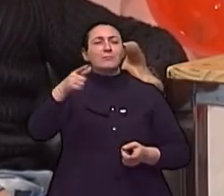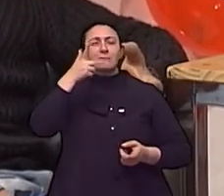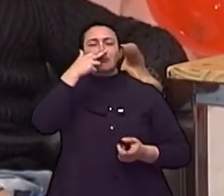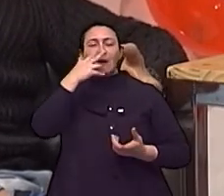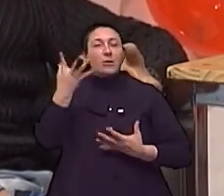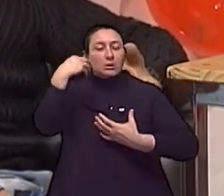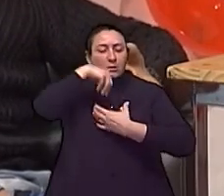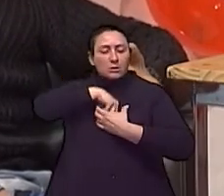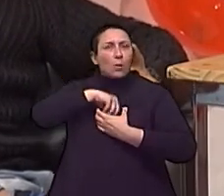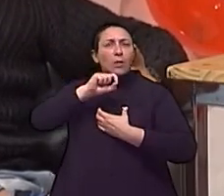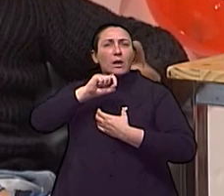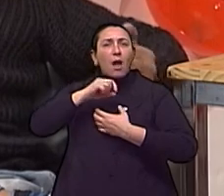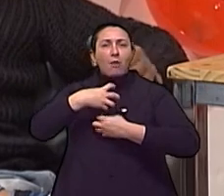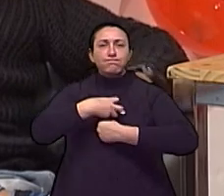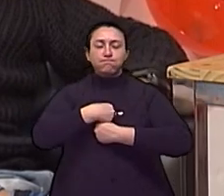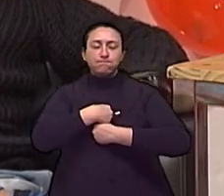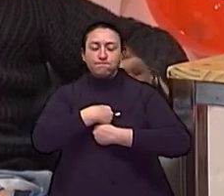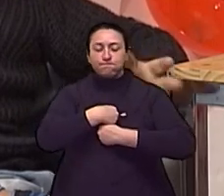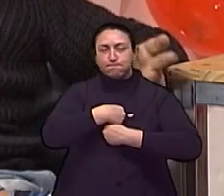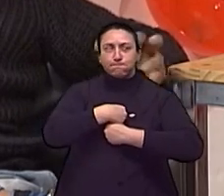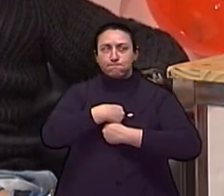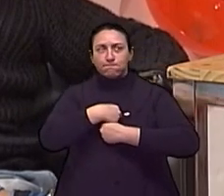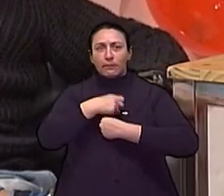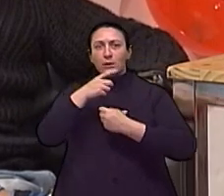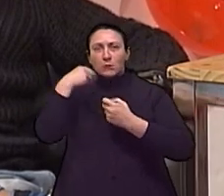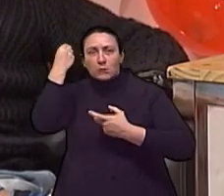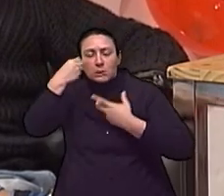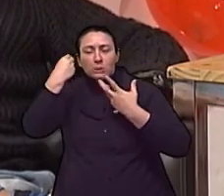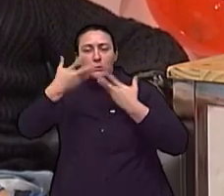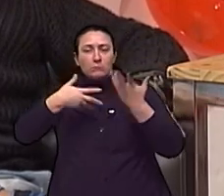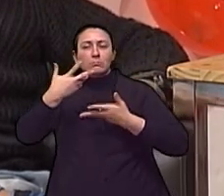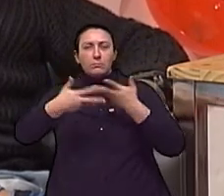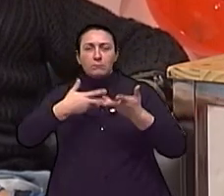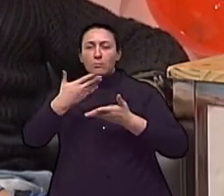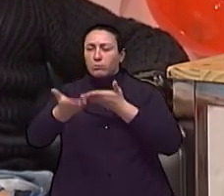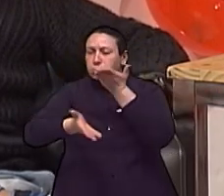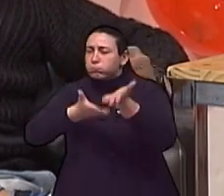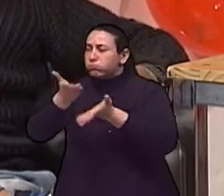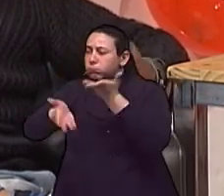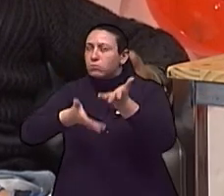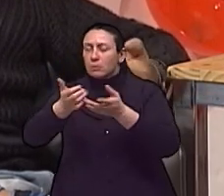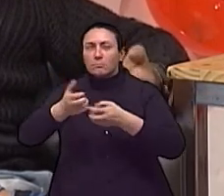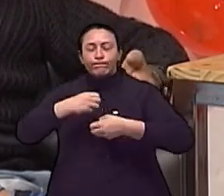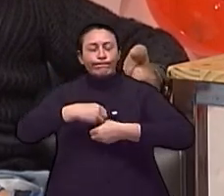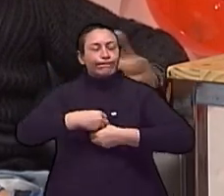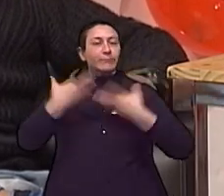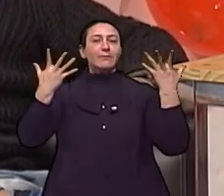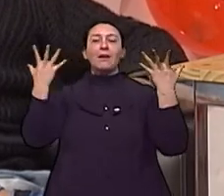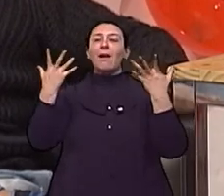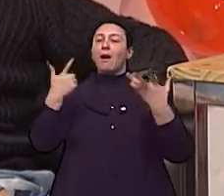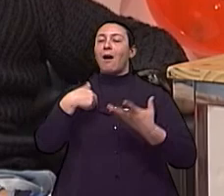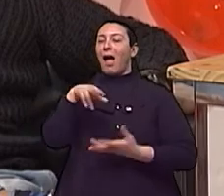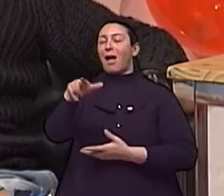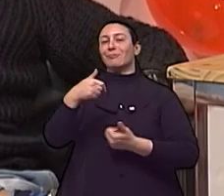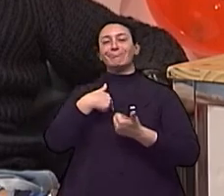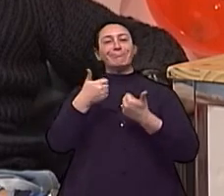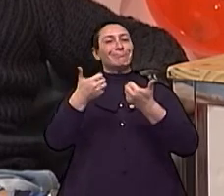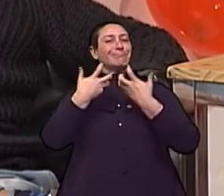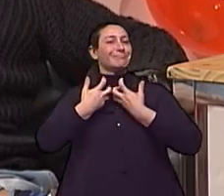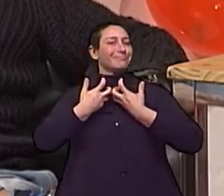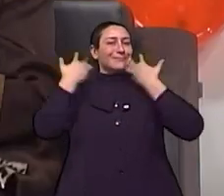que é lindo tiver é a e a gente a gente é muito bem pago por isso do ponto de vista a satisfação de ver essa trança